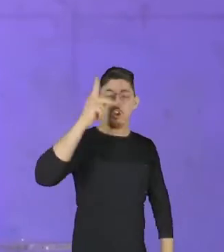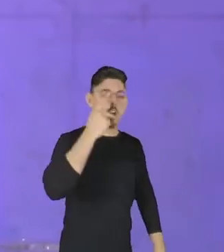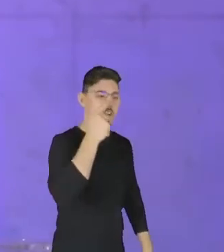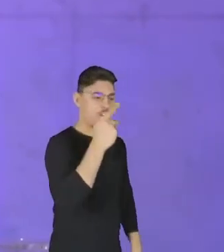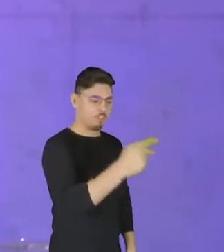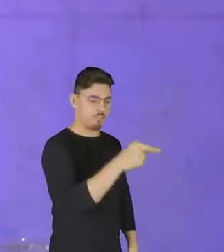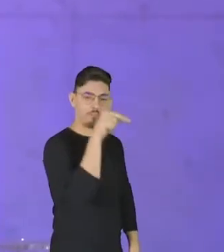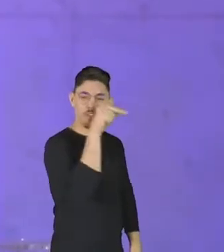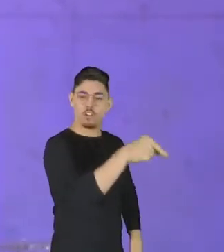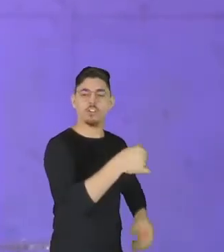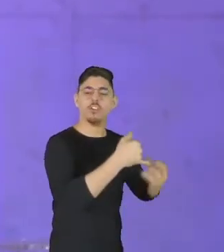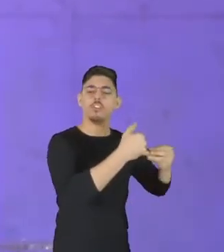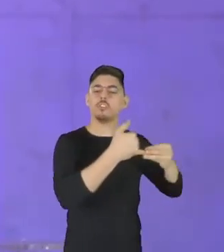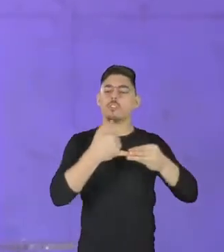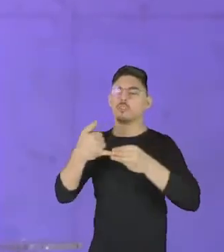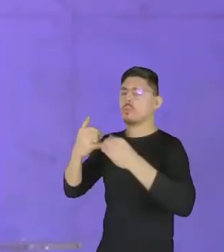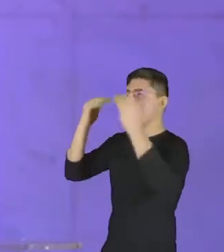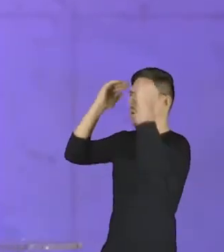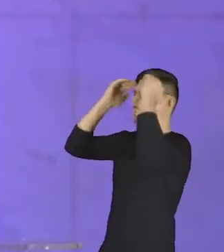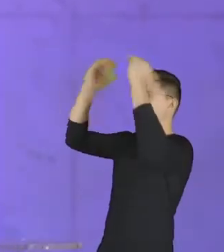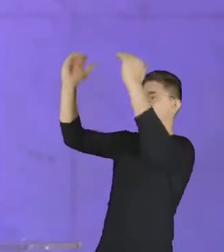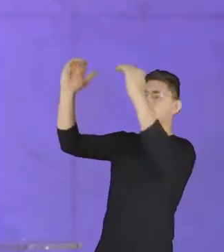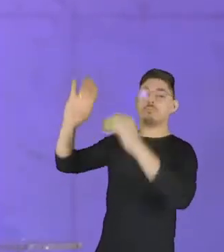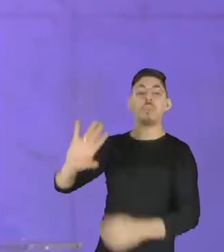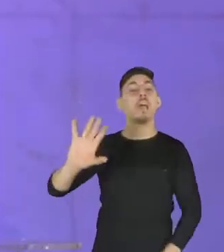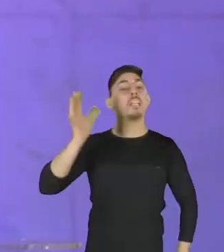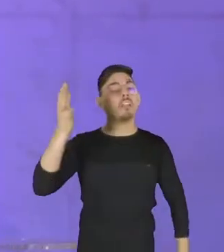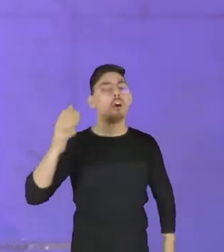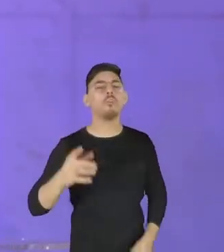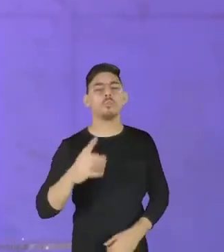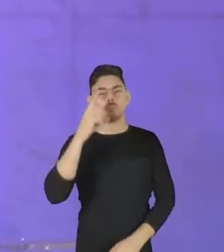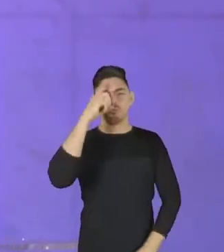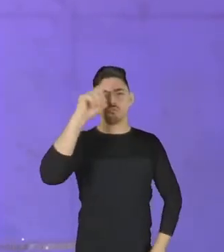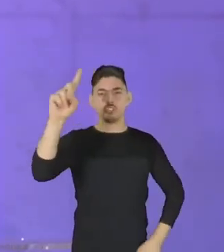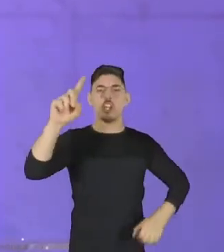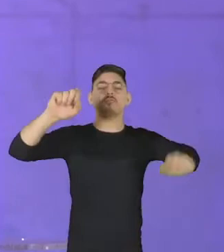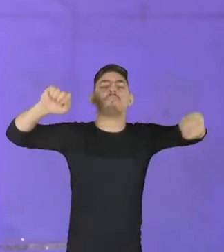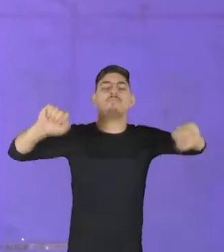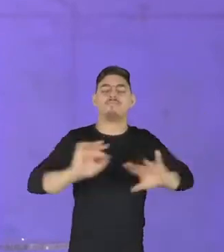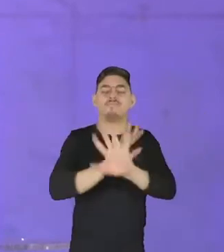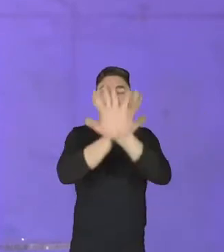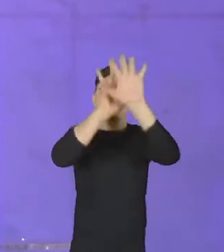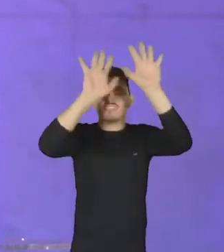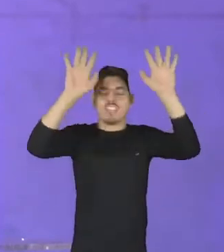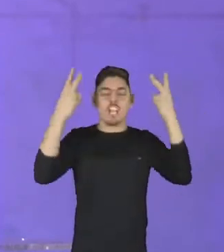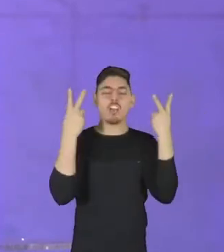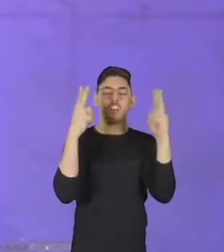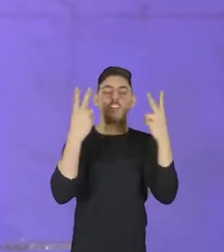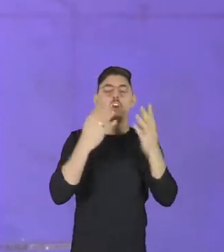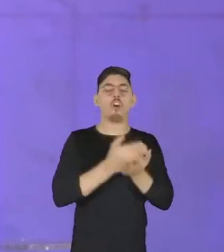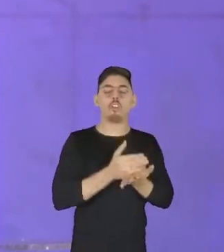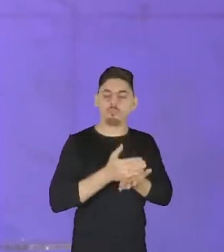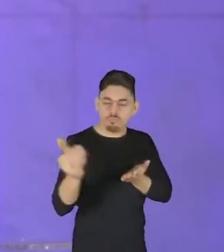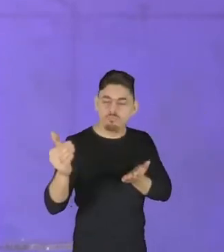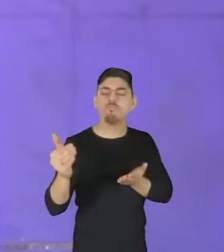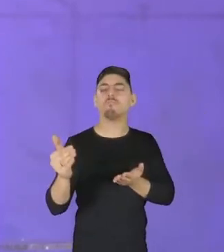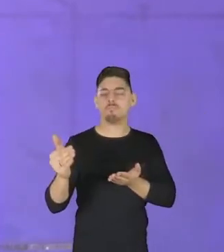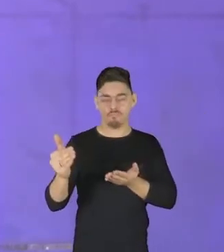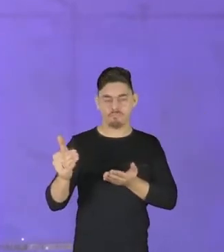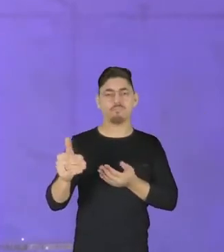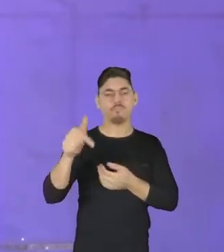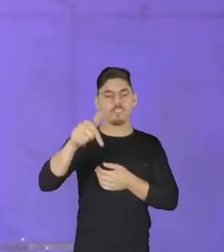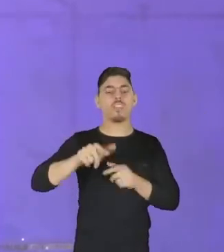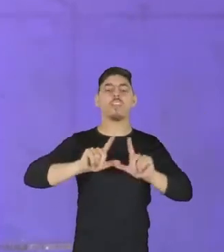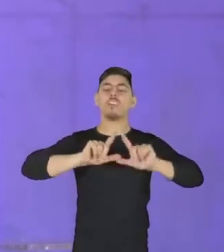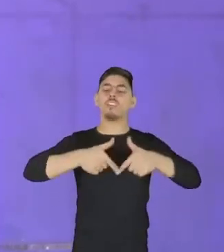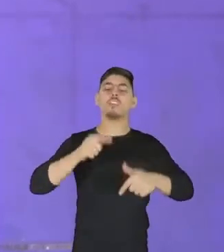obedeceu. E então, os dias de glória começaram na história de Israel. O